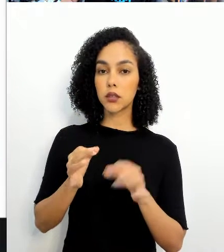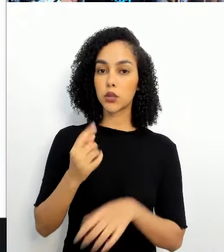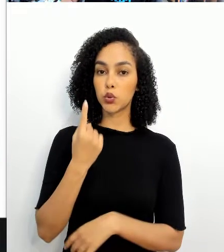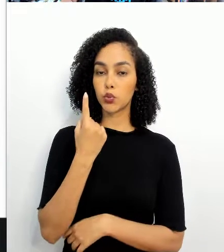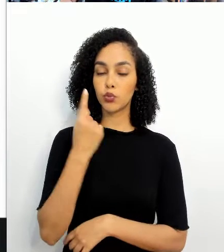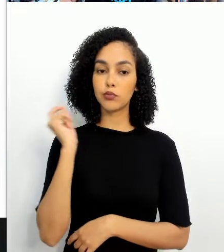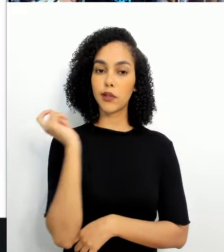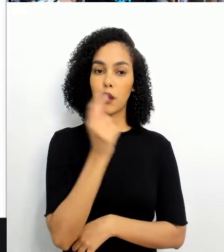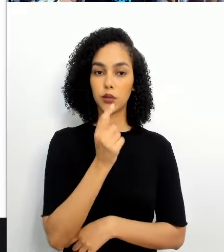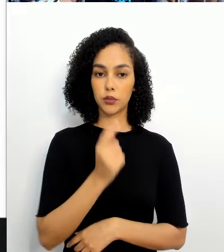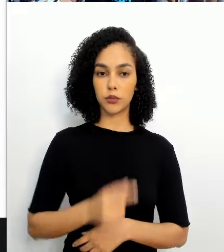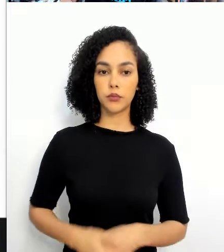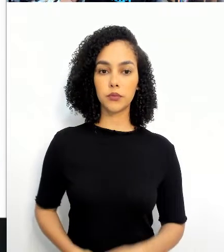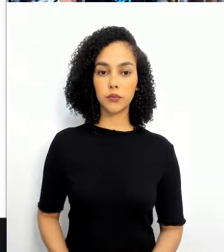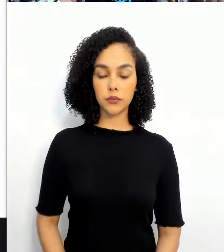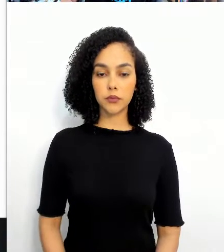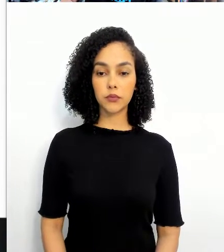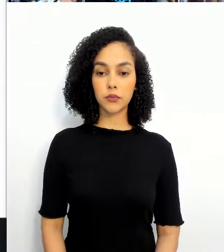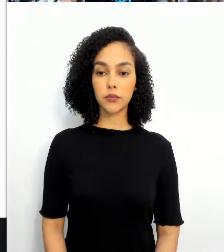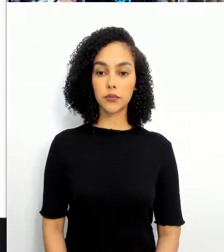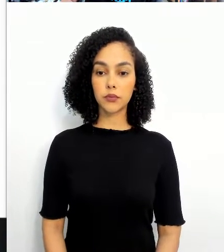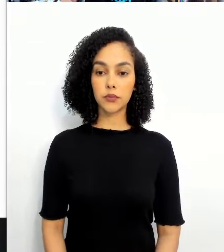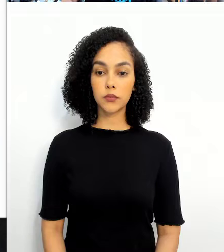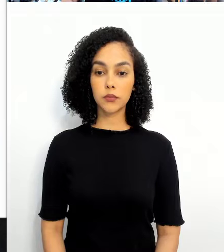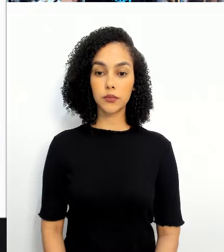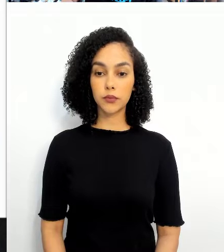acertar pelo menos um.